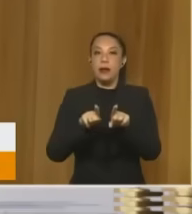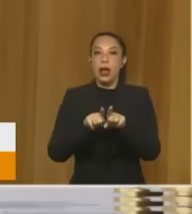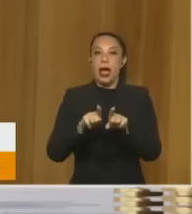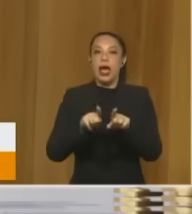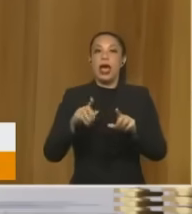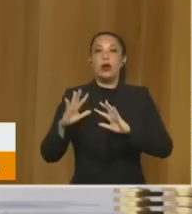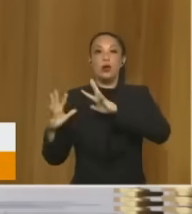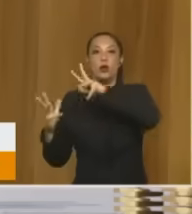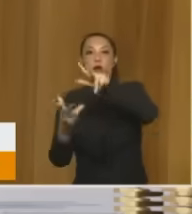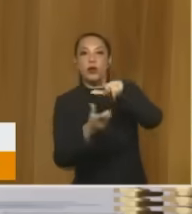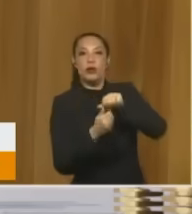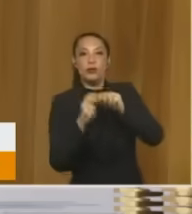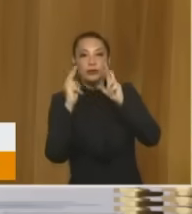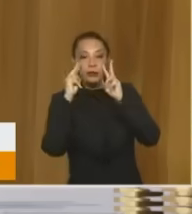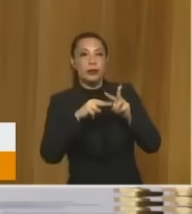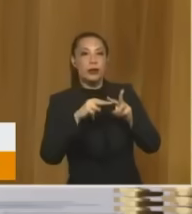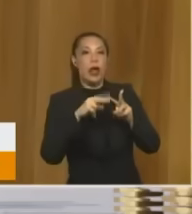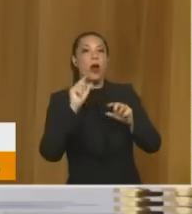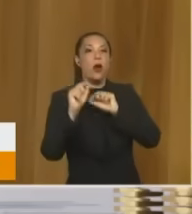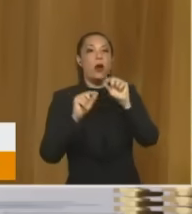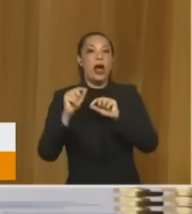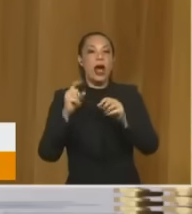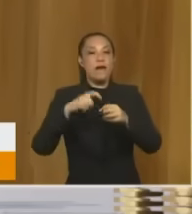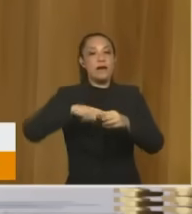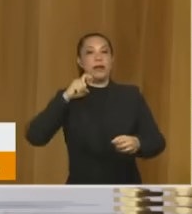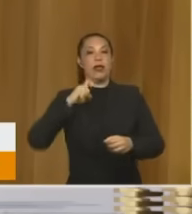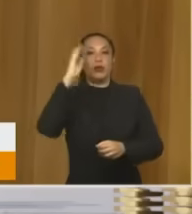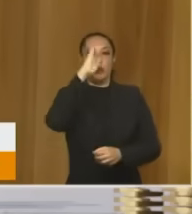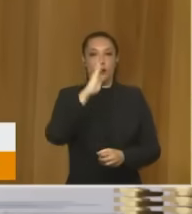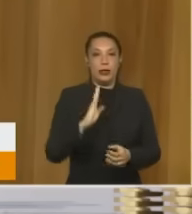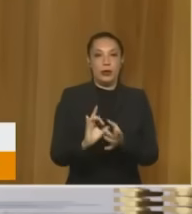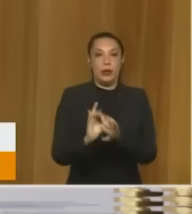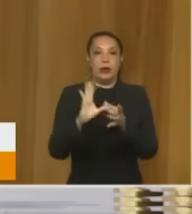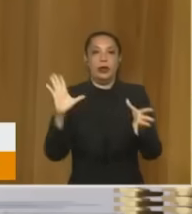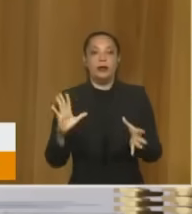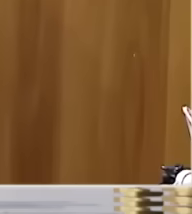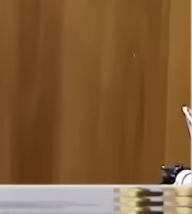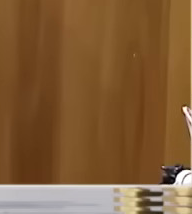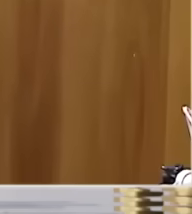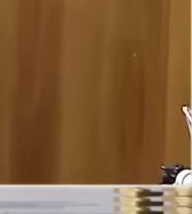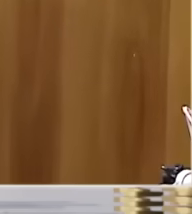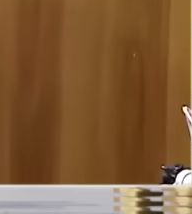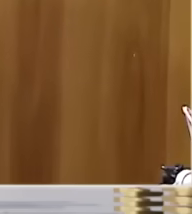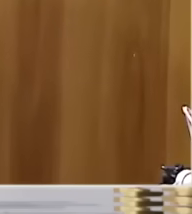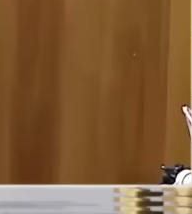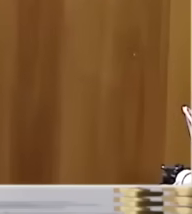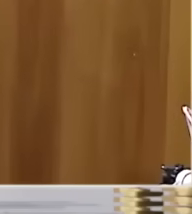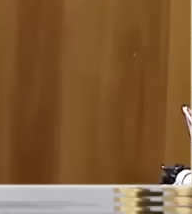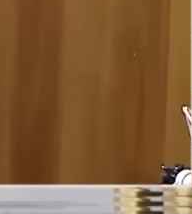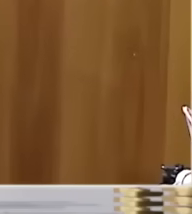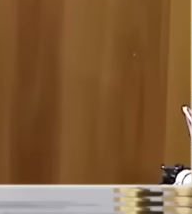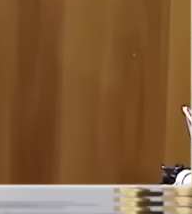Cid, além de jogar uma investigação pesada nesse grupo do ex-presidente Jair Bolsonaro, vai